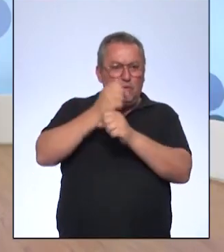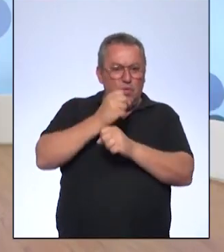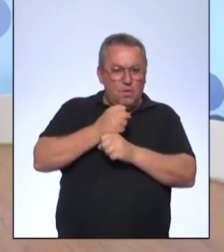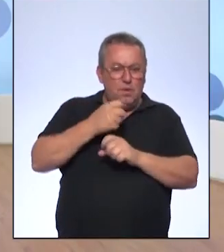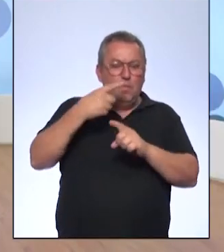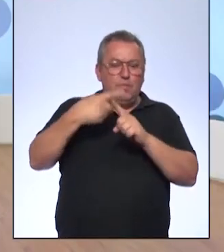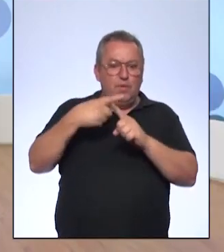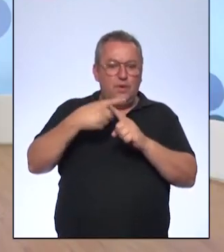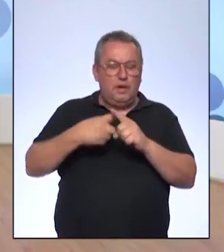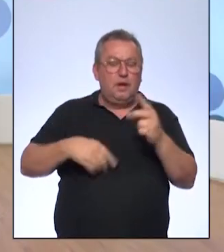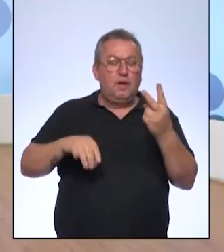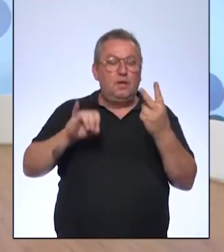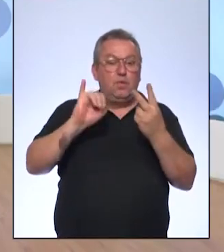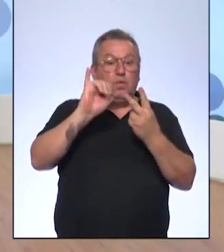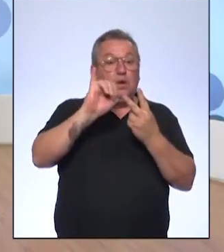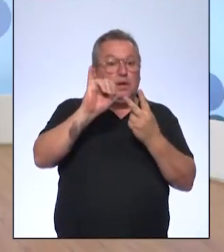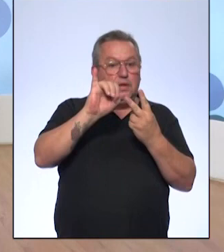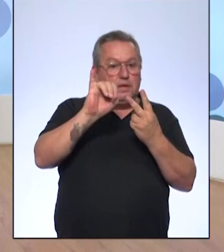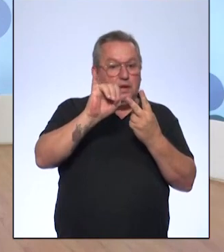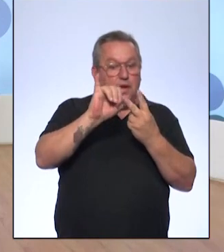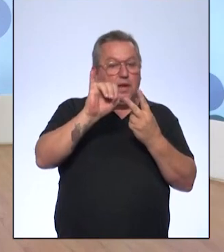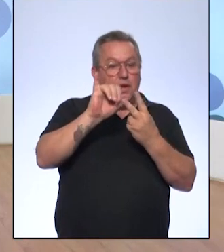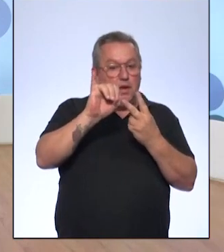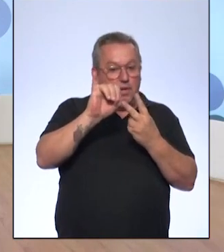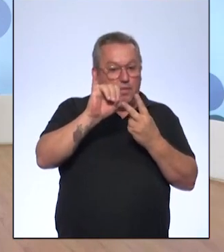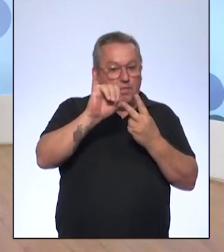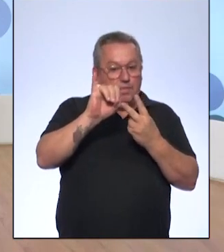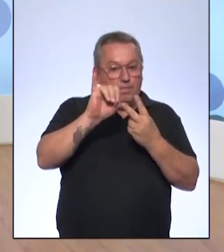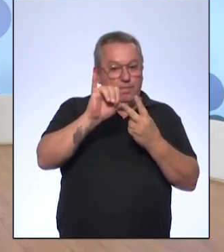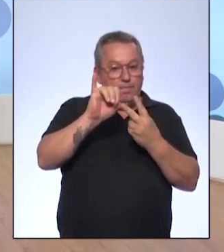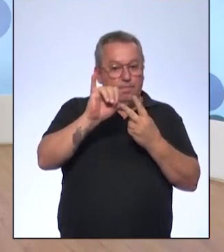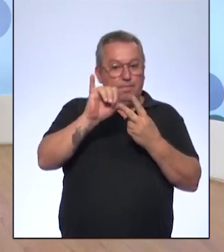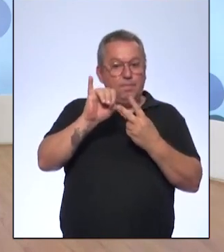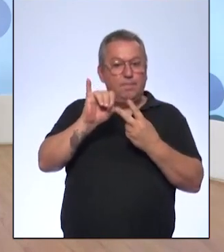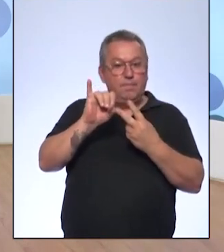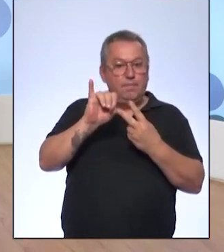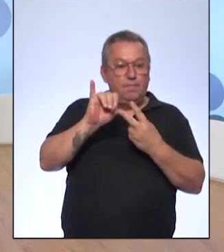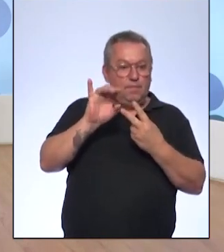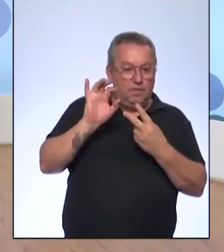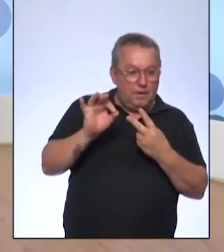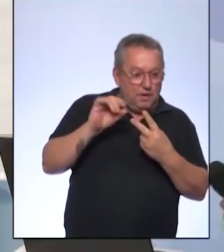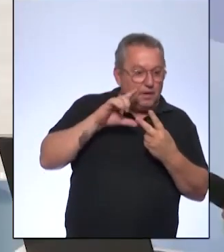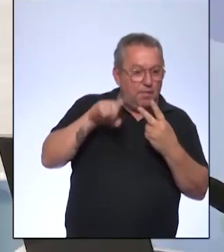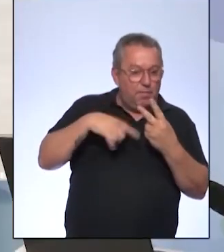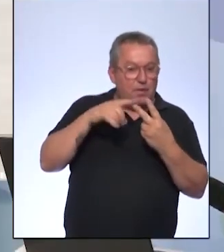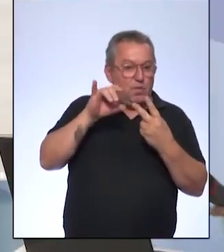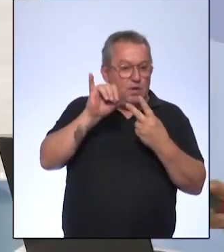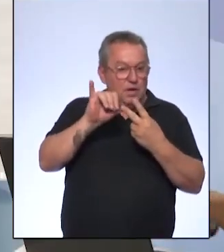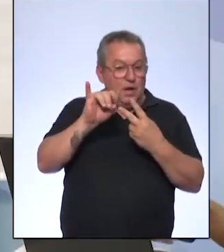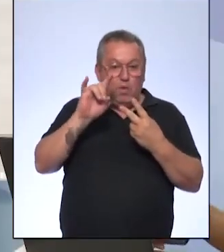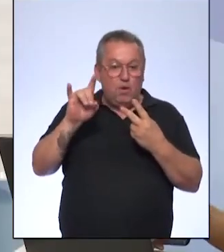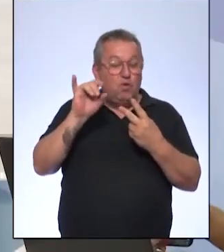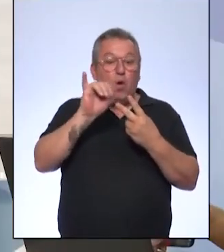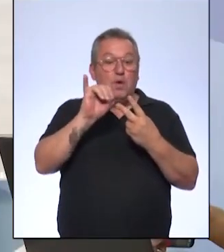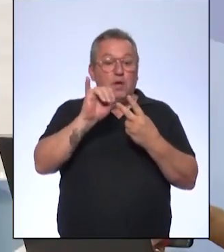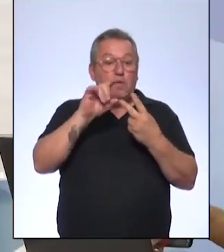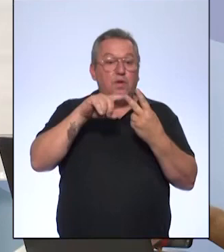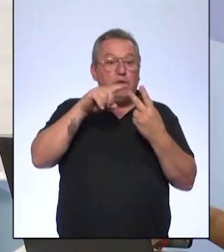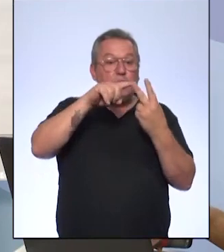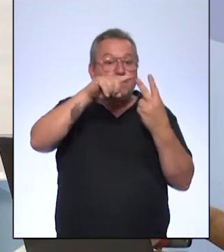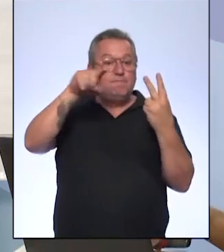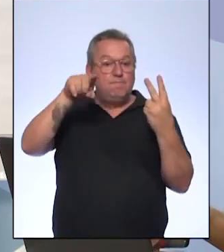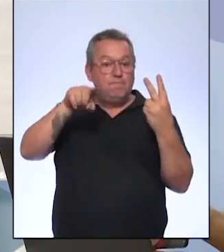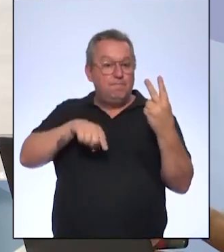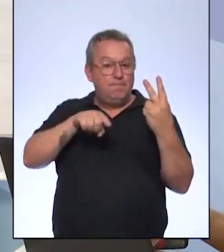por conta da igualdade dos radicais. Ah, então tem mais um detalhe aqui, não é só o índice. O que eu tenho que olhar